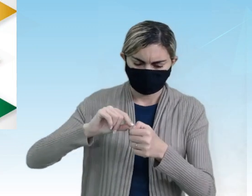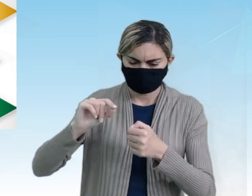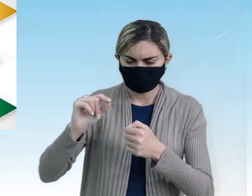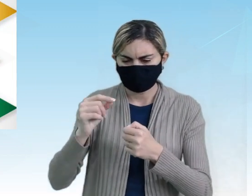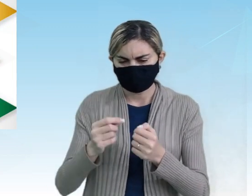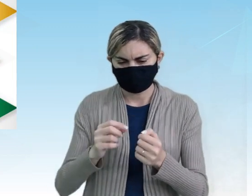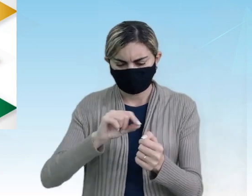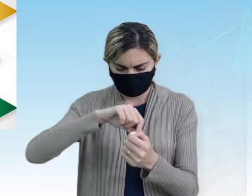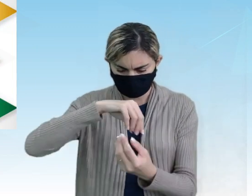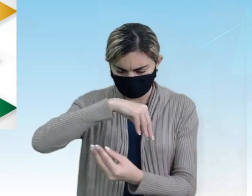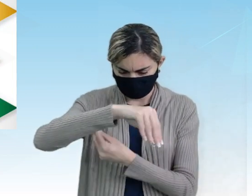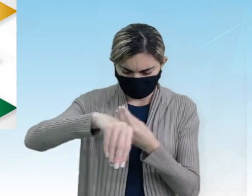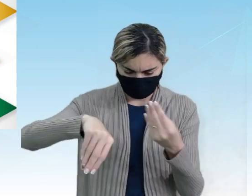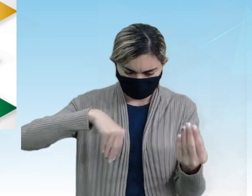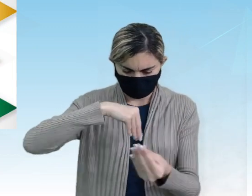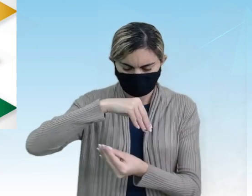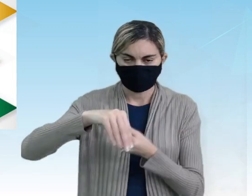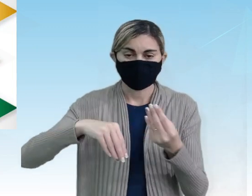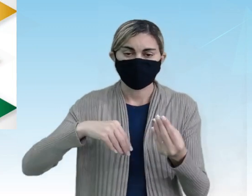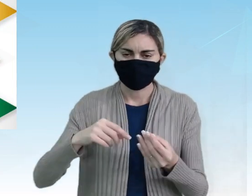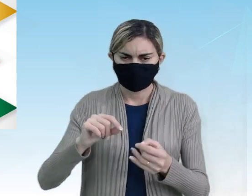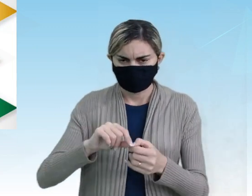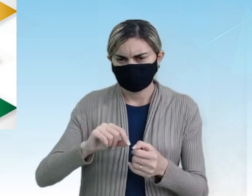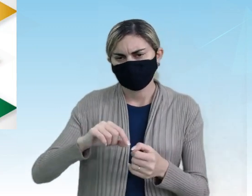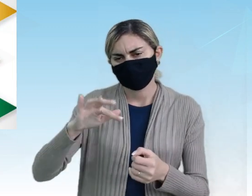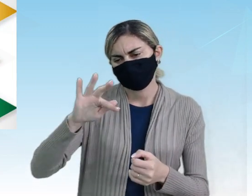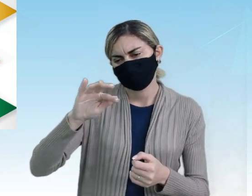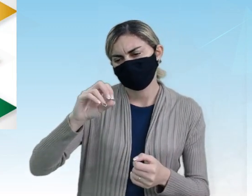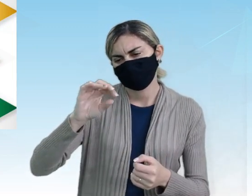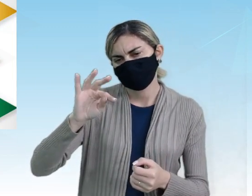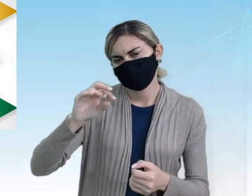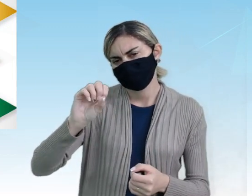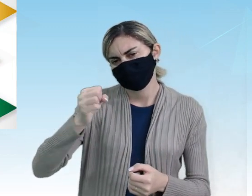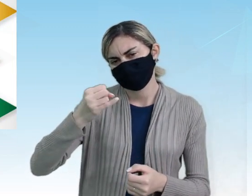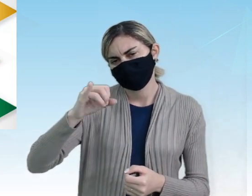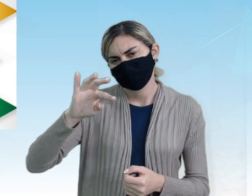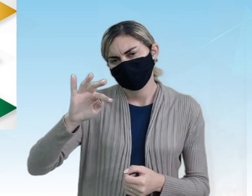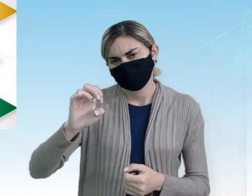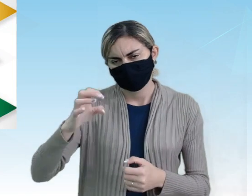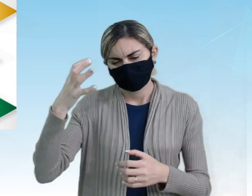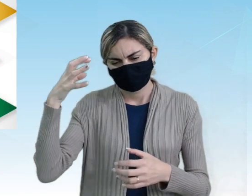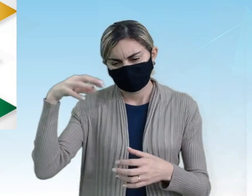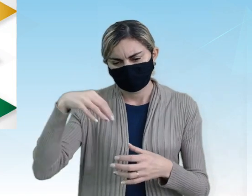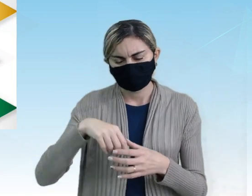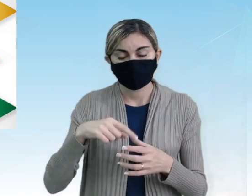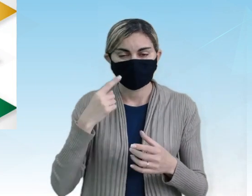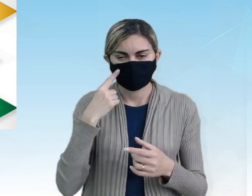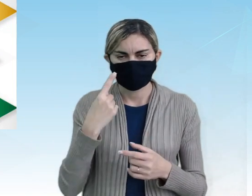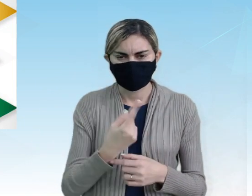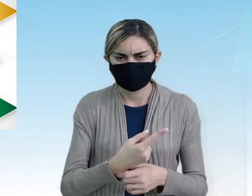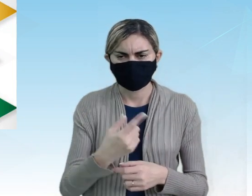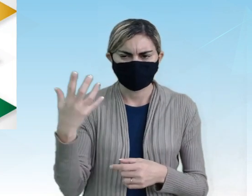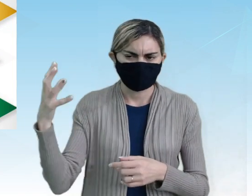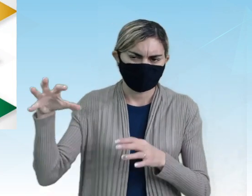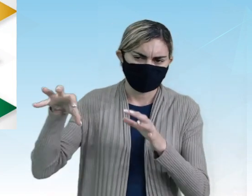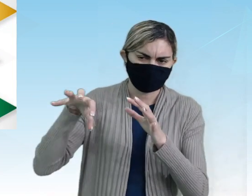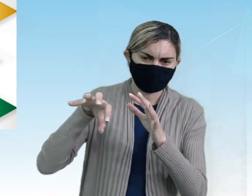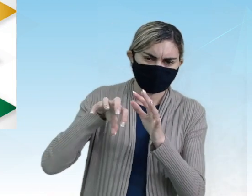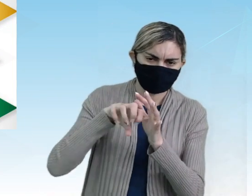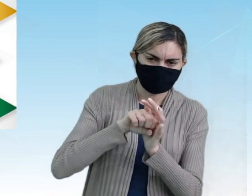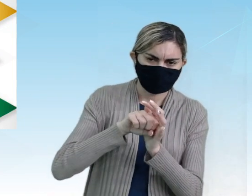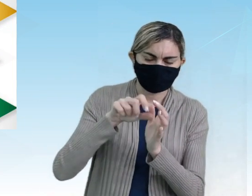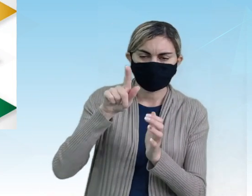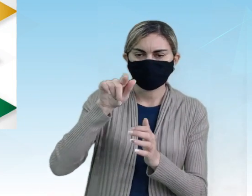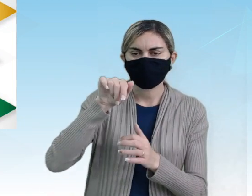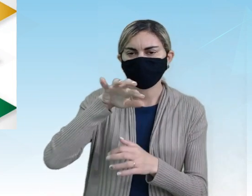que realize essa questão da fotossíntese, a gente vai observar que vai absorver o